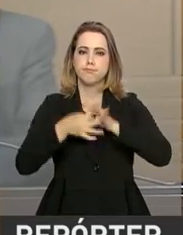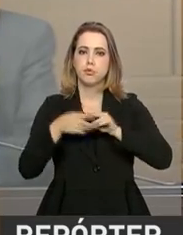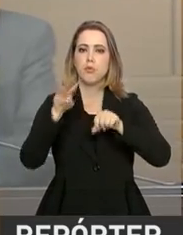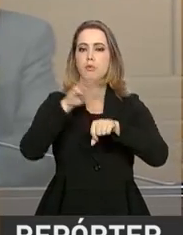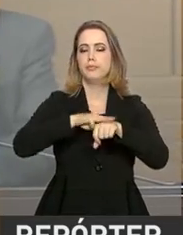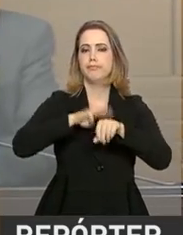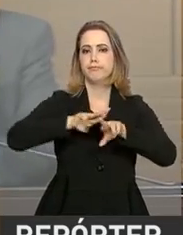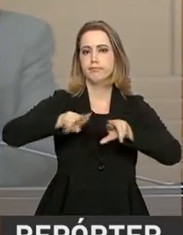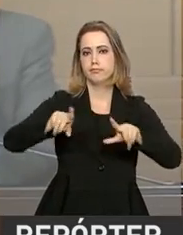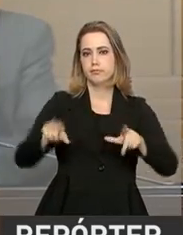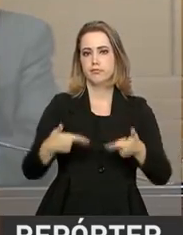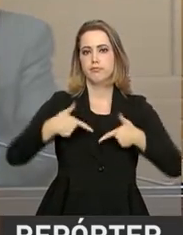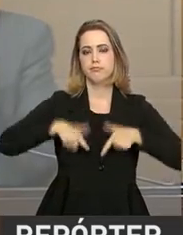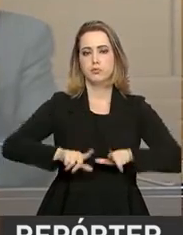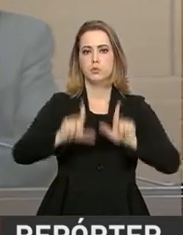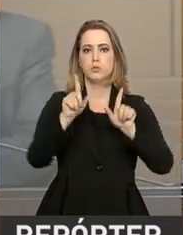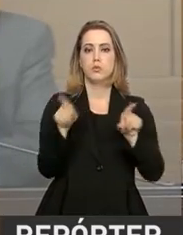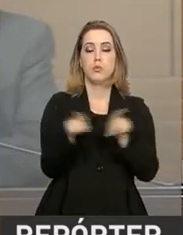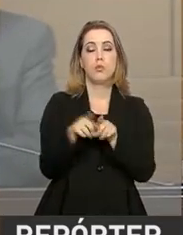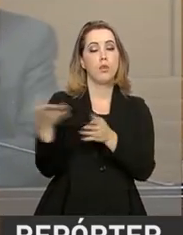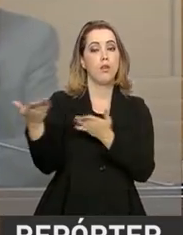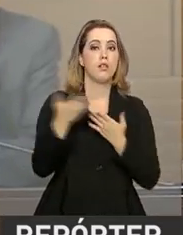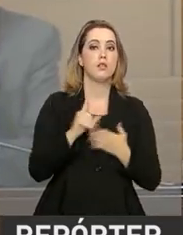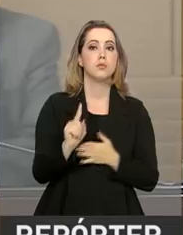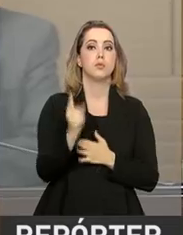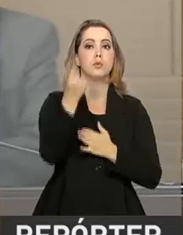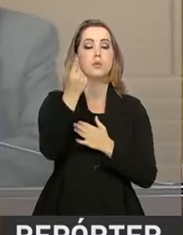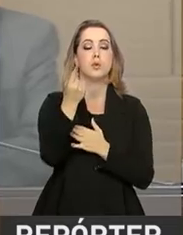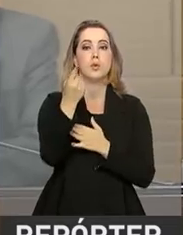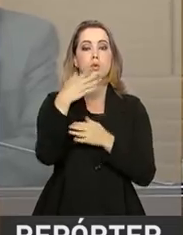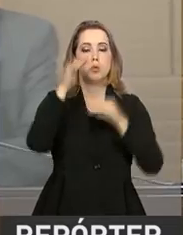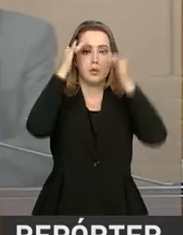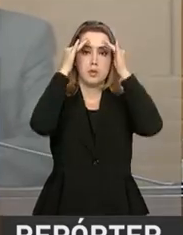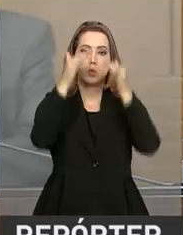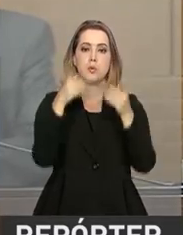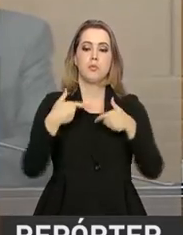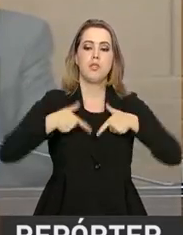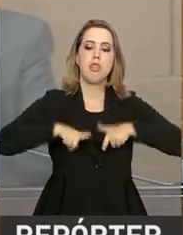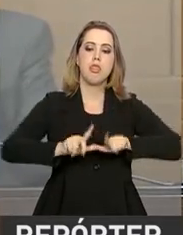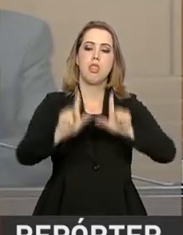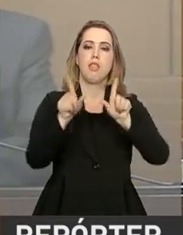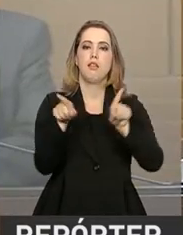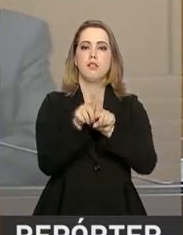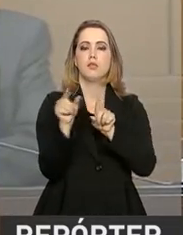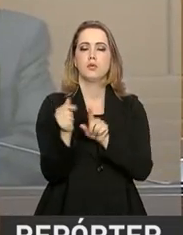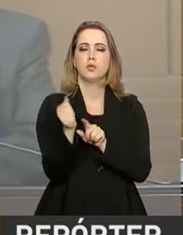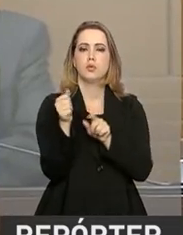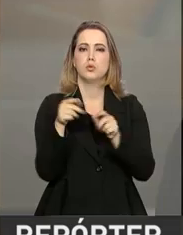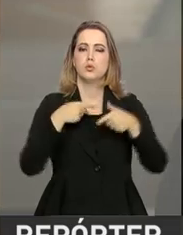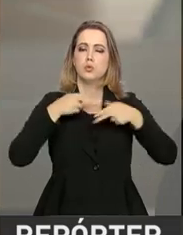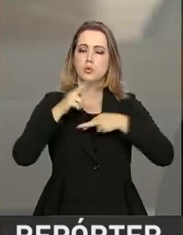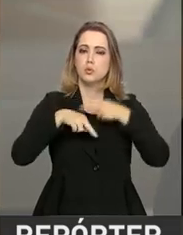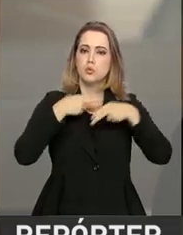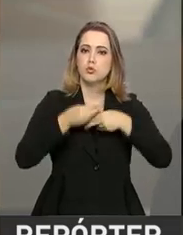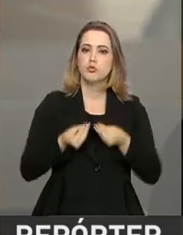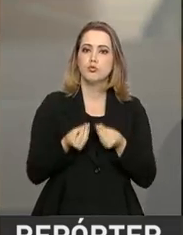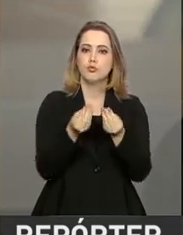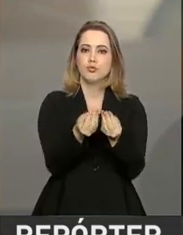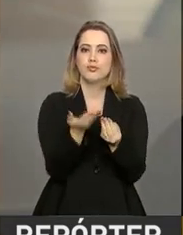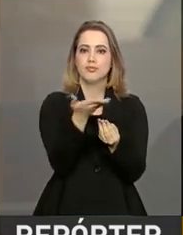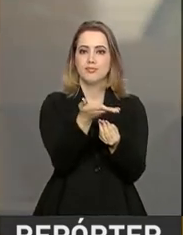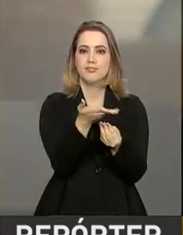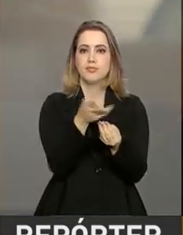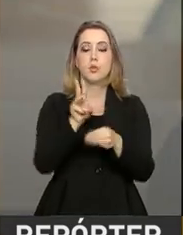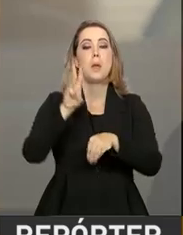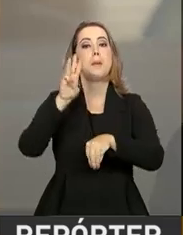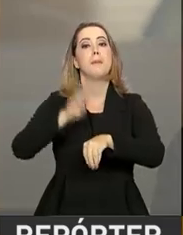que é modelo na região, recebeu uma das homenagens no Prêmio Anísio Teixeira, oferecido a cada 5 anos pela CAPES. Foi na disciplina